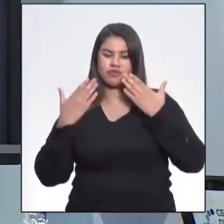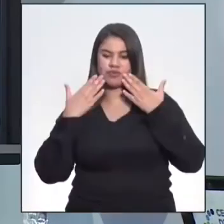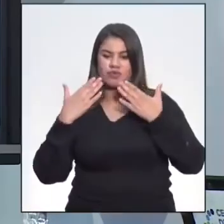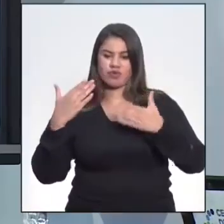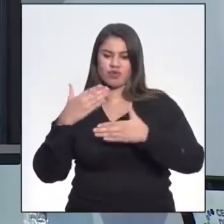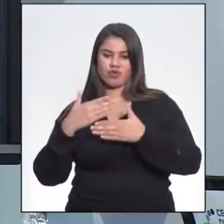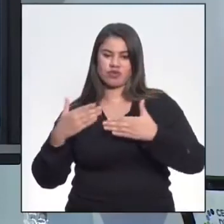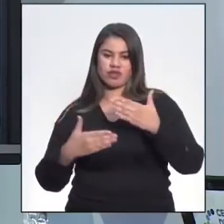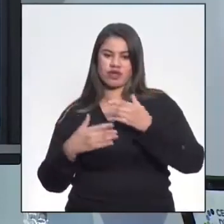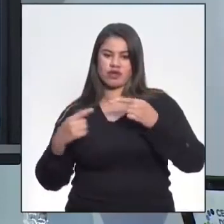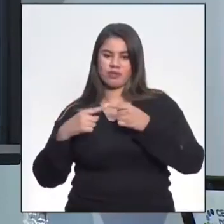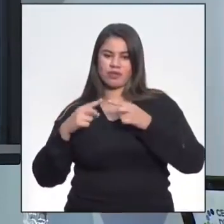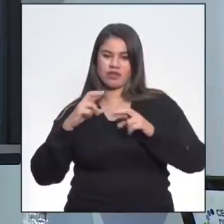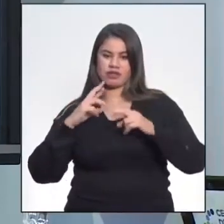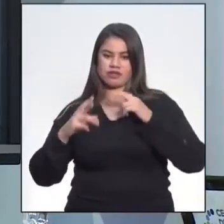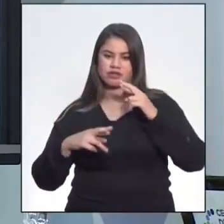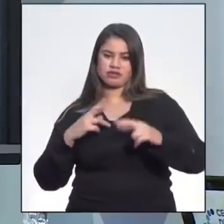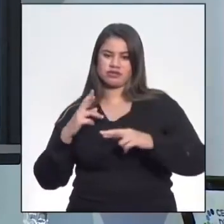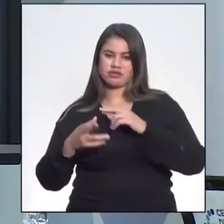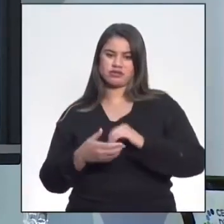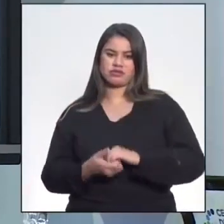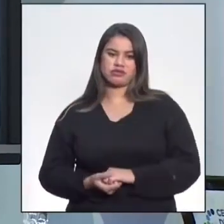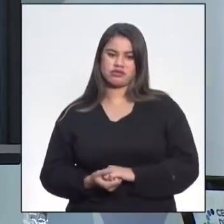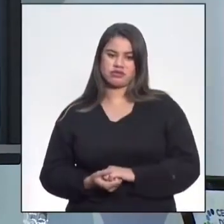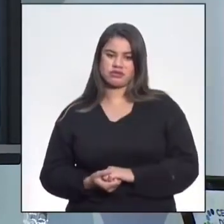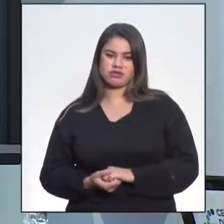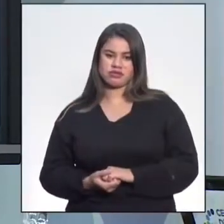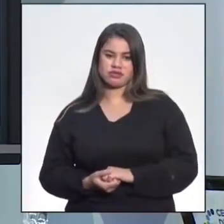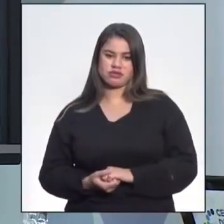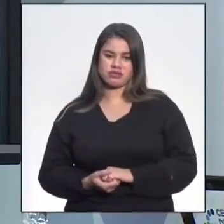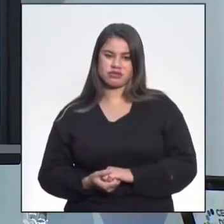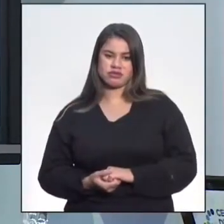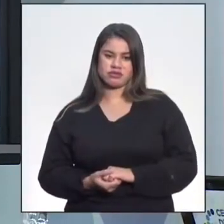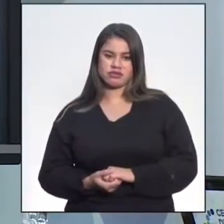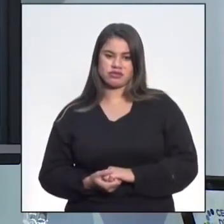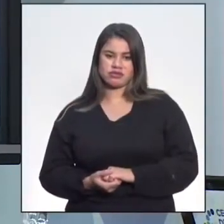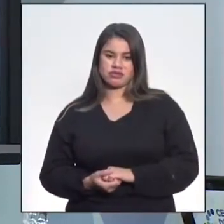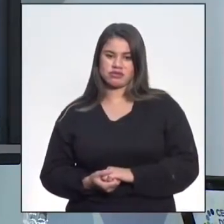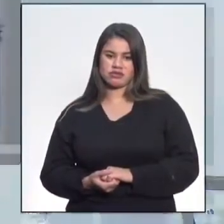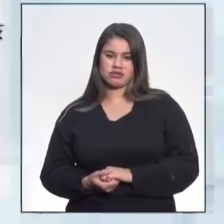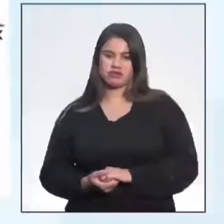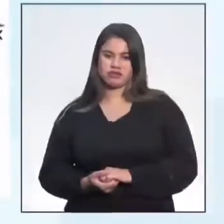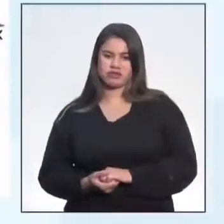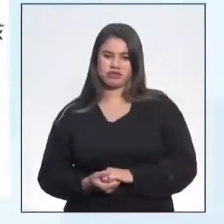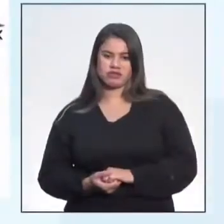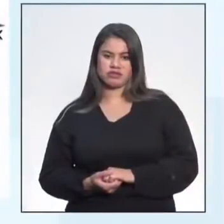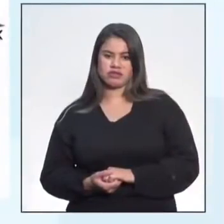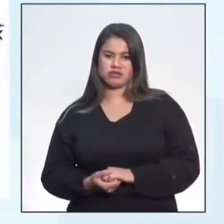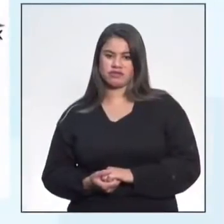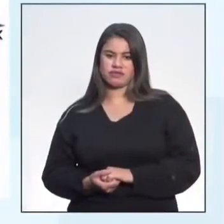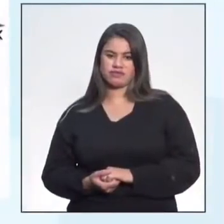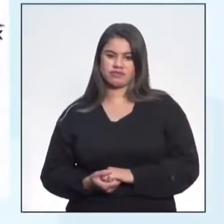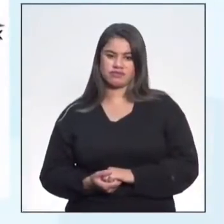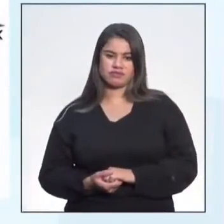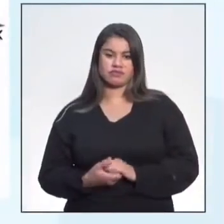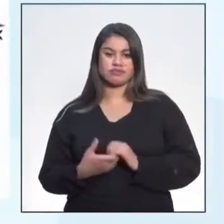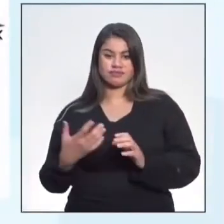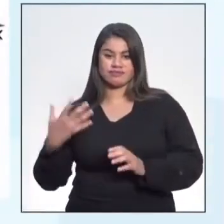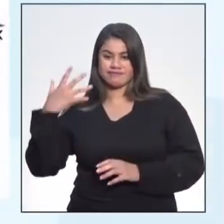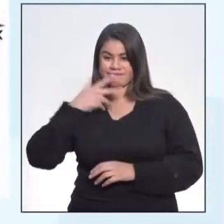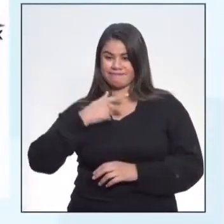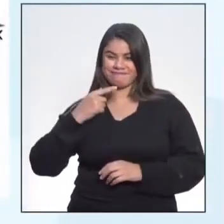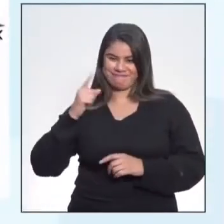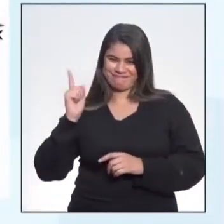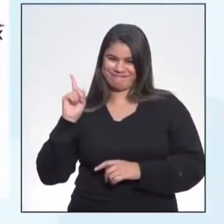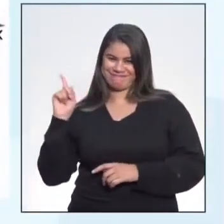slide com a resposta, que é com o exemplo 1, item C, por favor, que tem o meu gráfico. Só para eu mostrar, e está muito mais visual. Então,